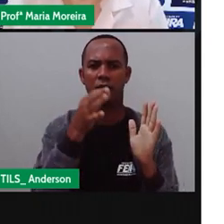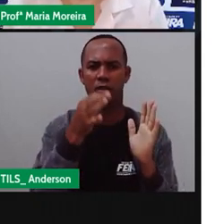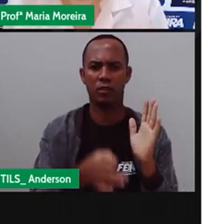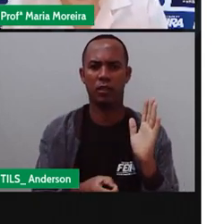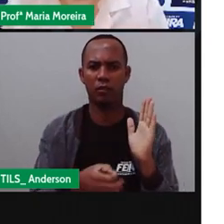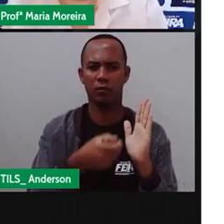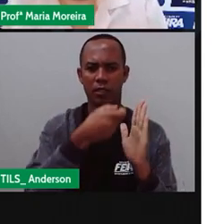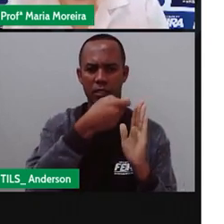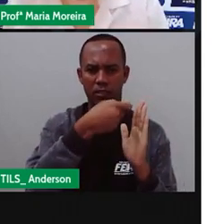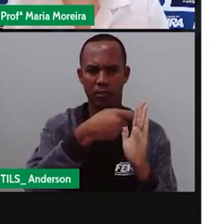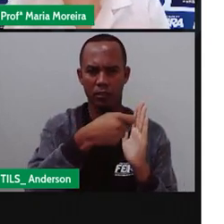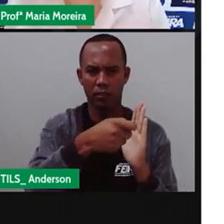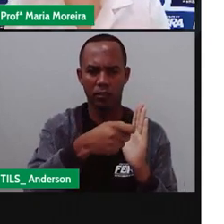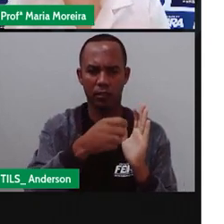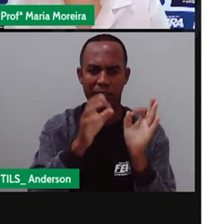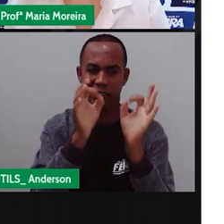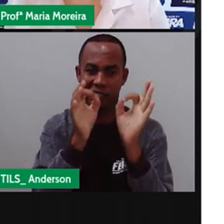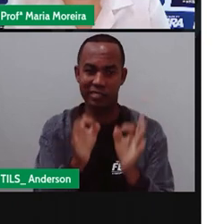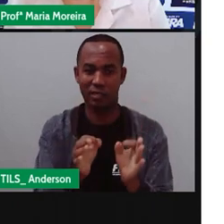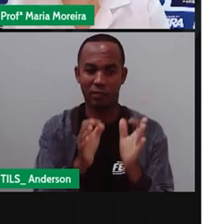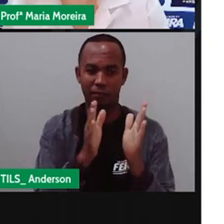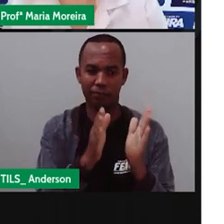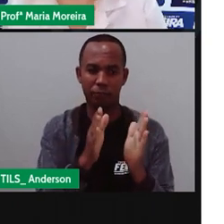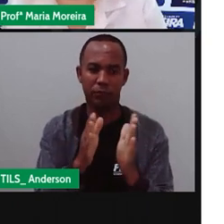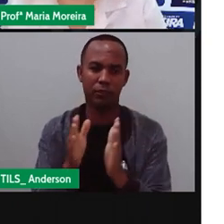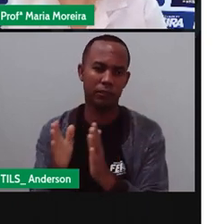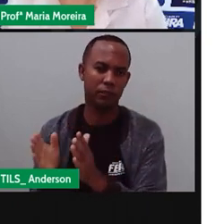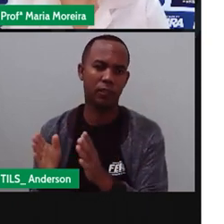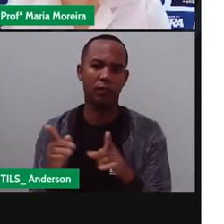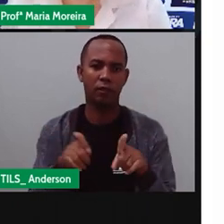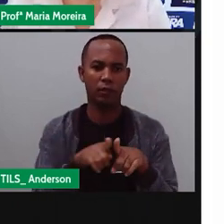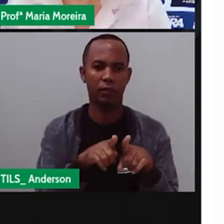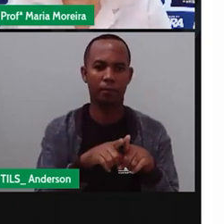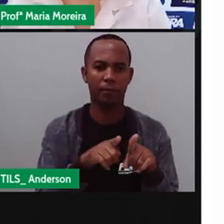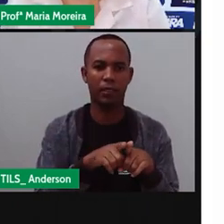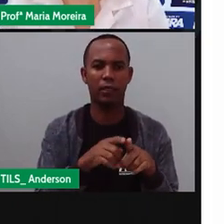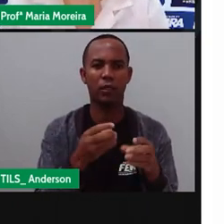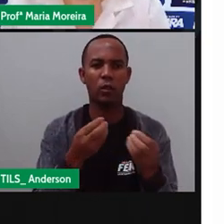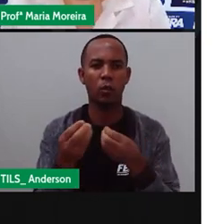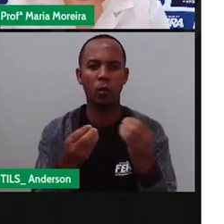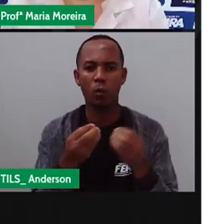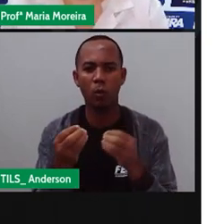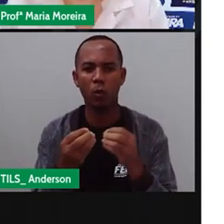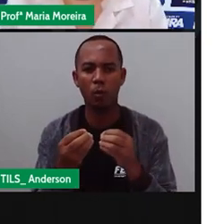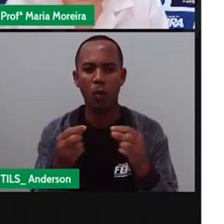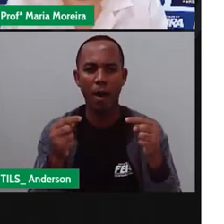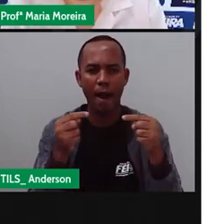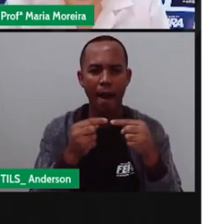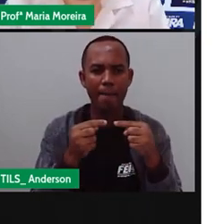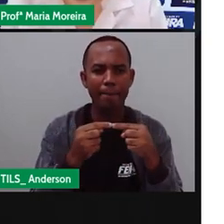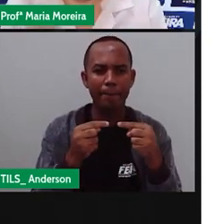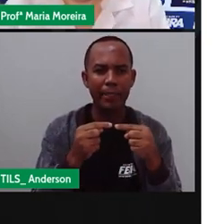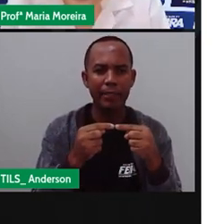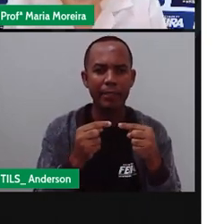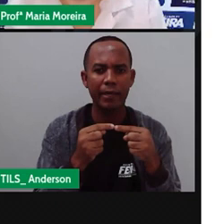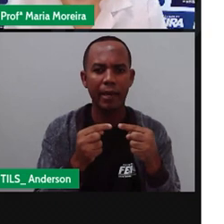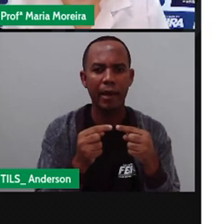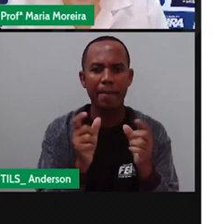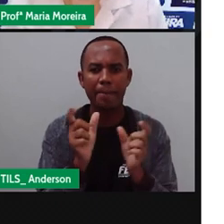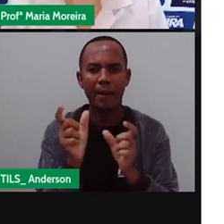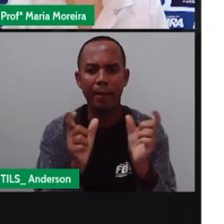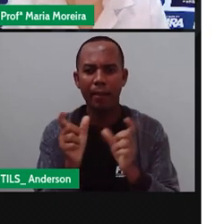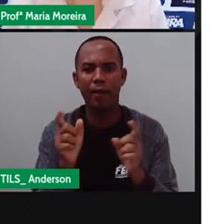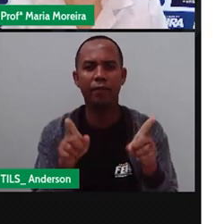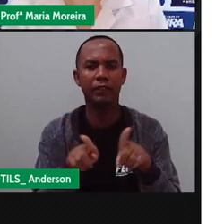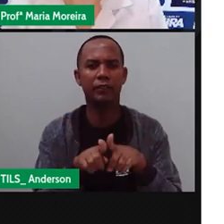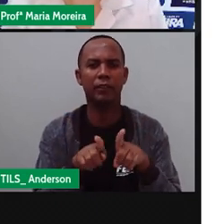escrita organizada e precisa também o quê? Fazer sentido. Então, se o meu texto são só palavras soltas, ah, não,